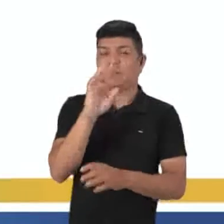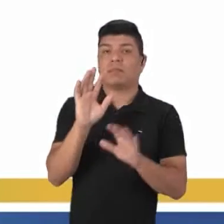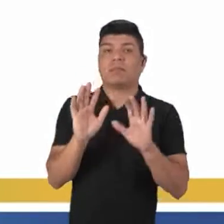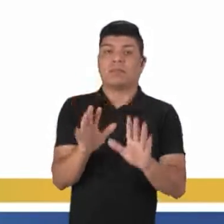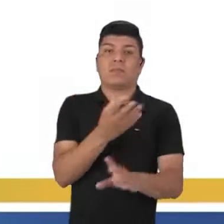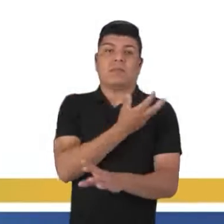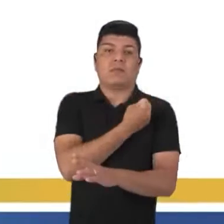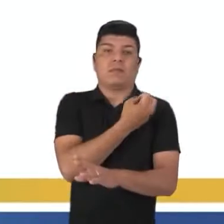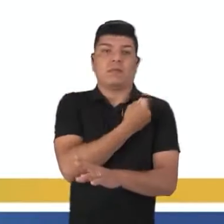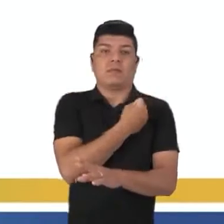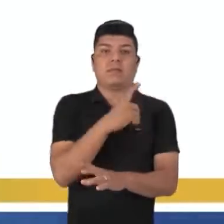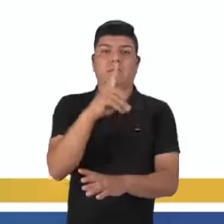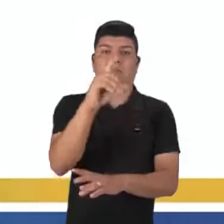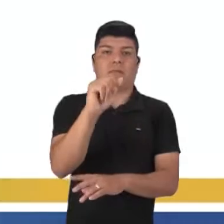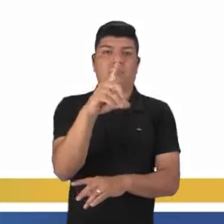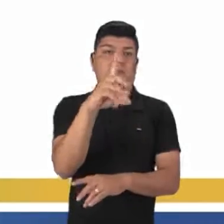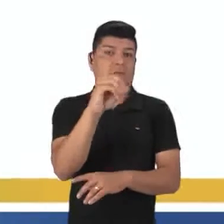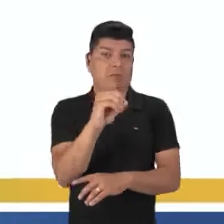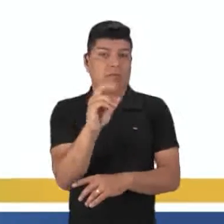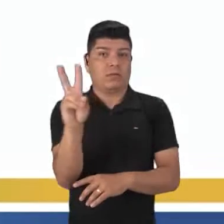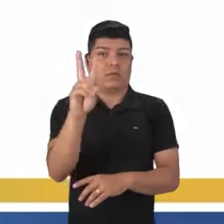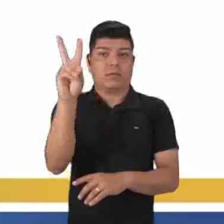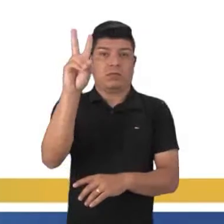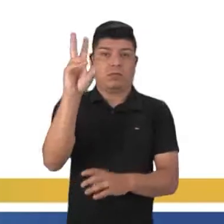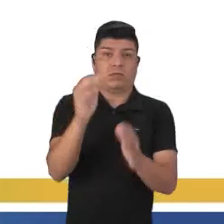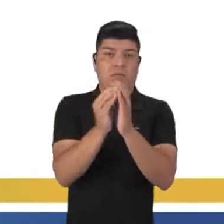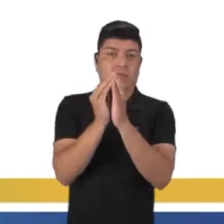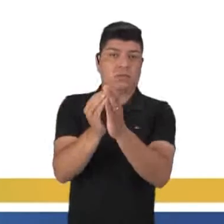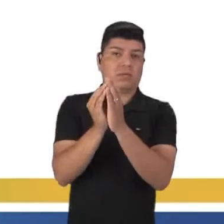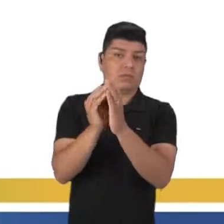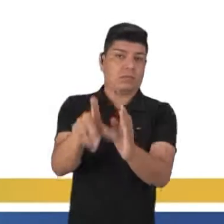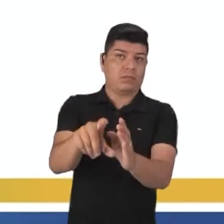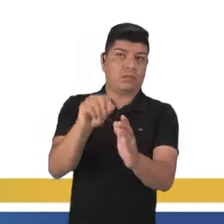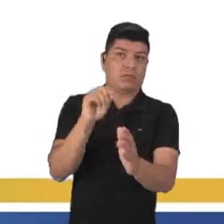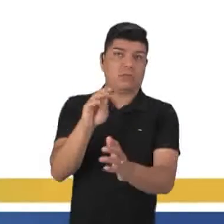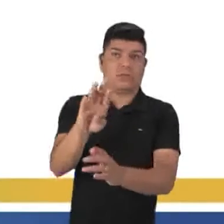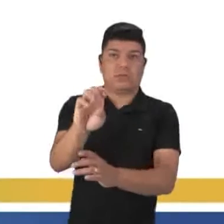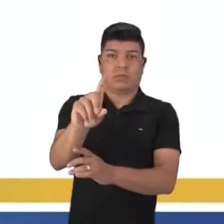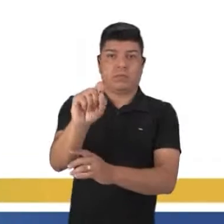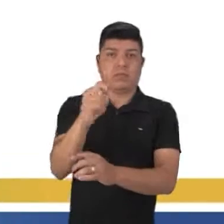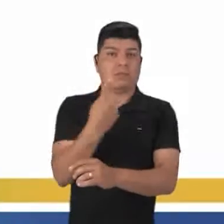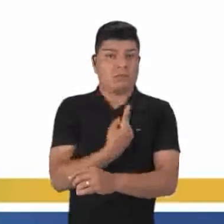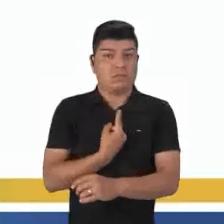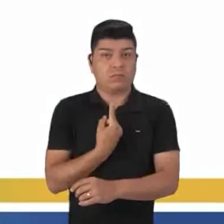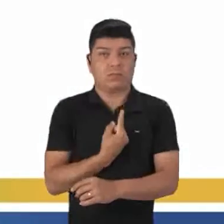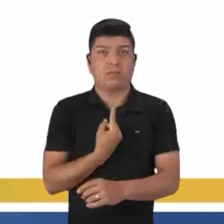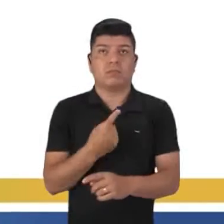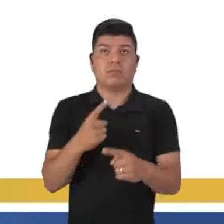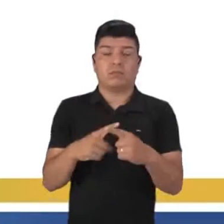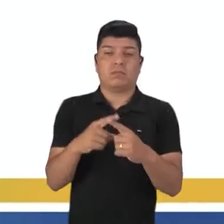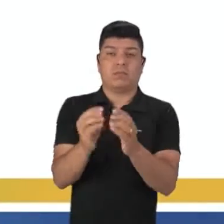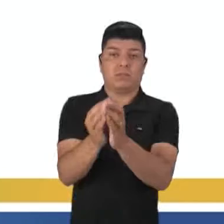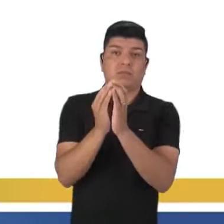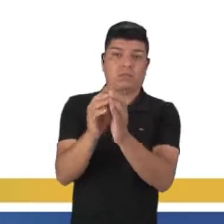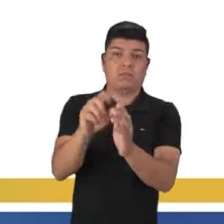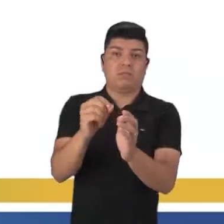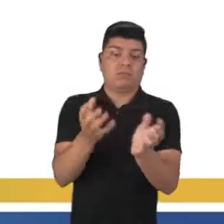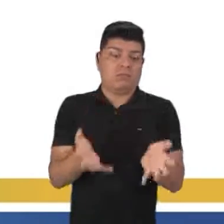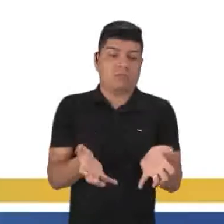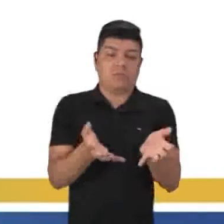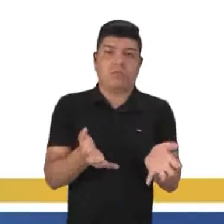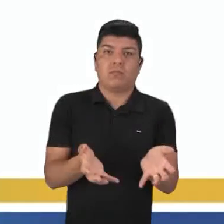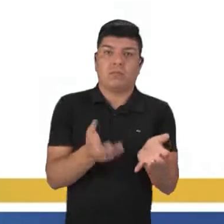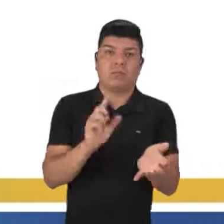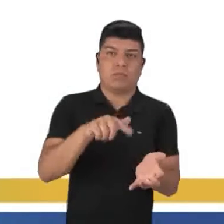a numeração do dado e o valor sorteado da bolinha são eventos independentes, certo? Pois o sorteio de um não influencia